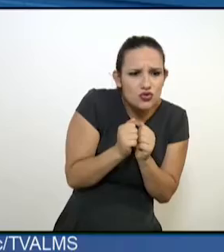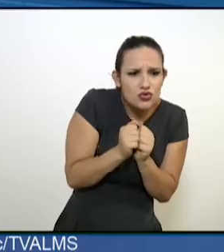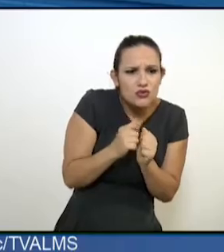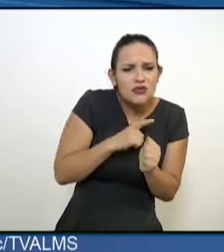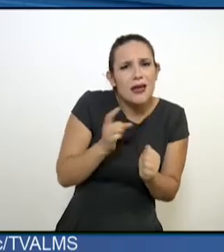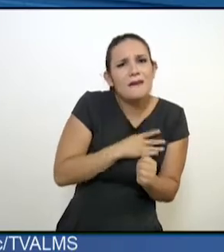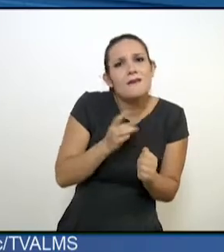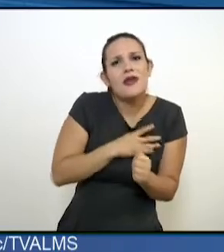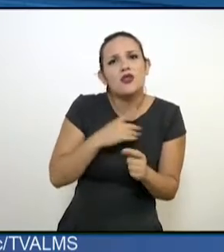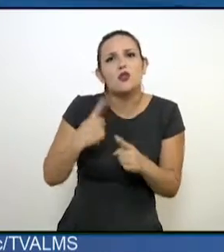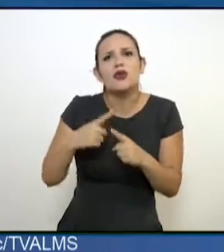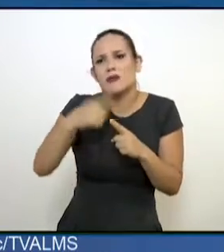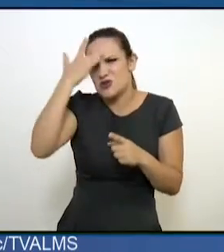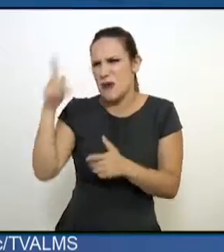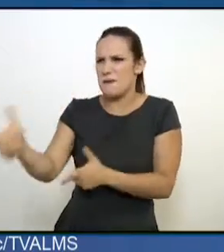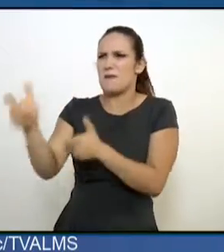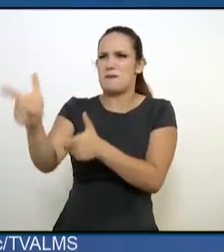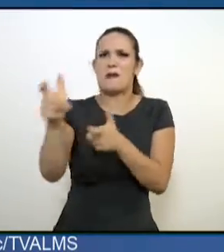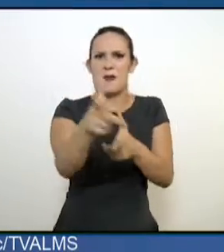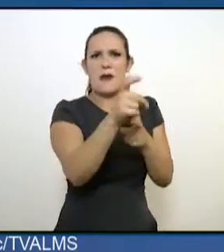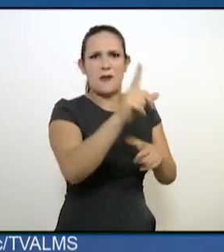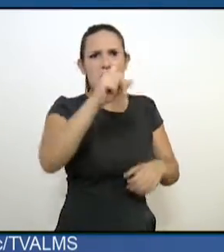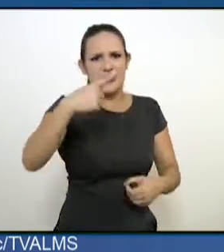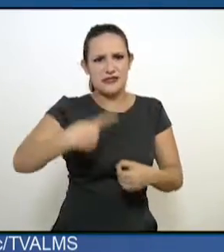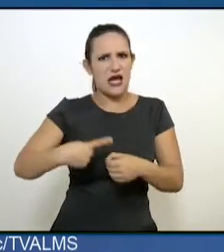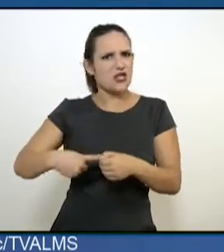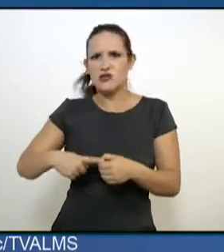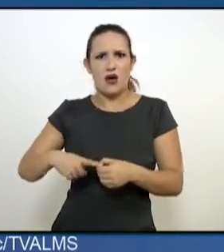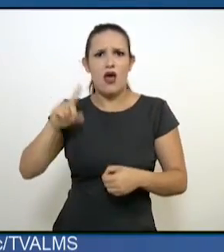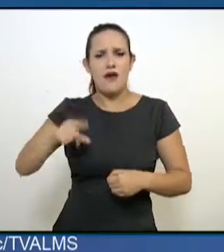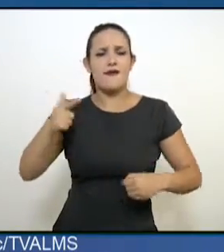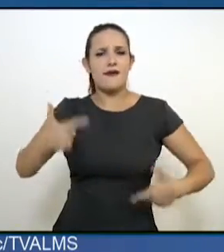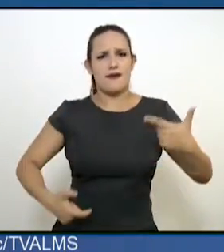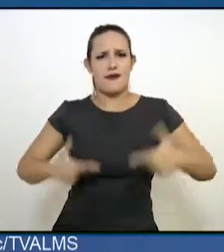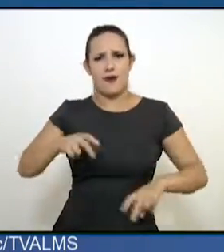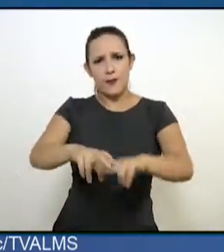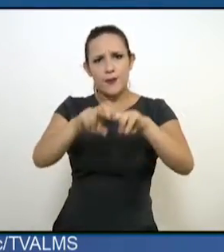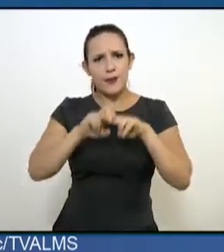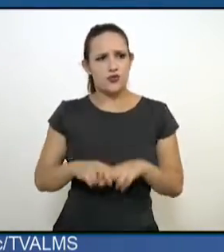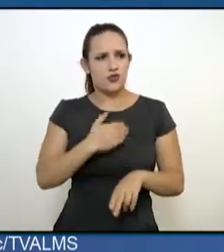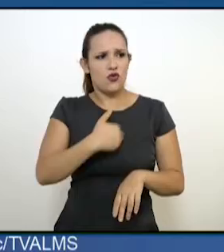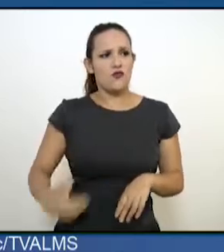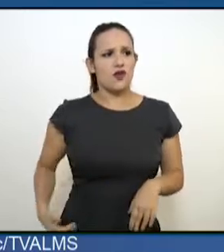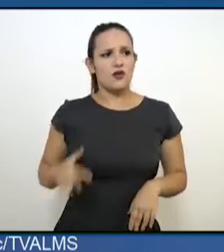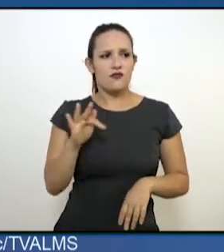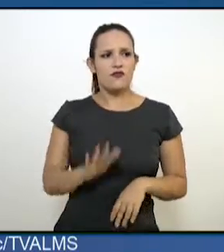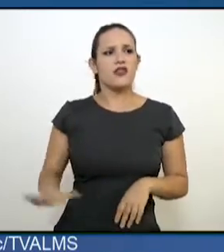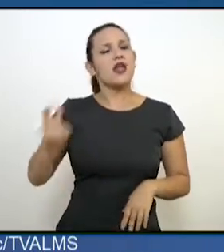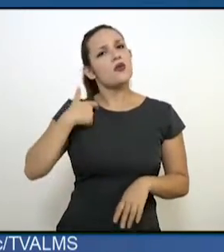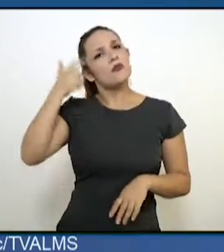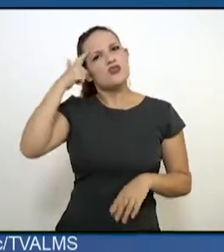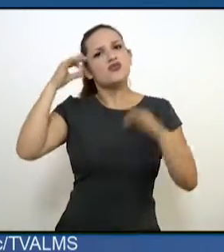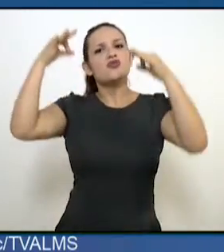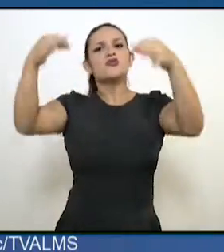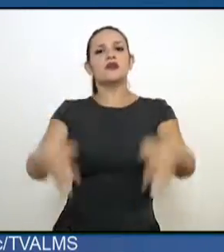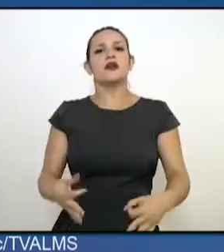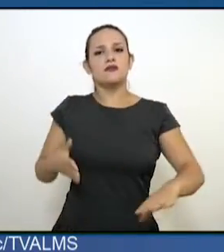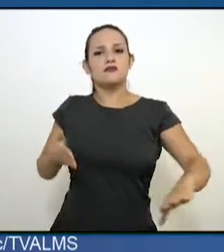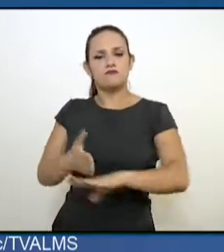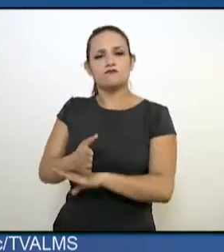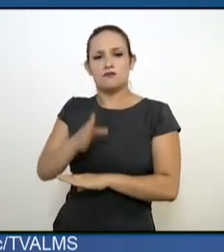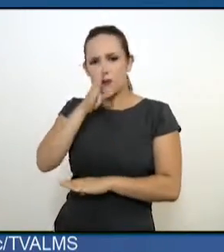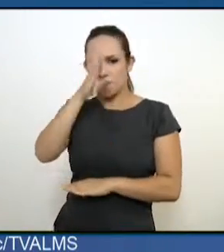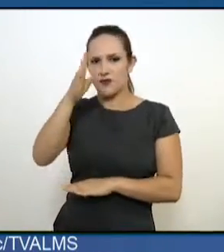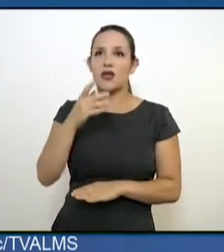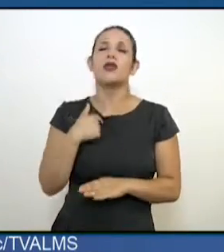de traficante. Isso não é cidade, isso é uma guerrilha. Então o governo federal acertou em fazer intervenção e vamos,